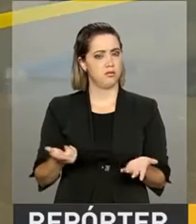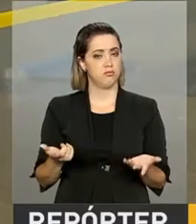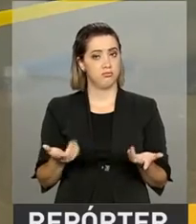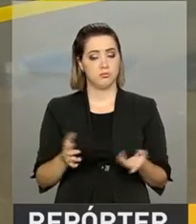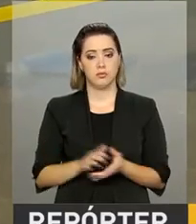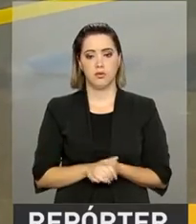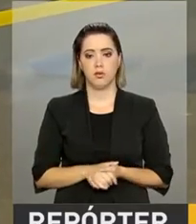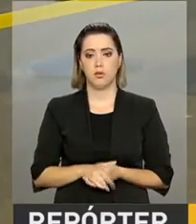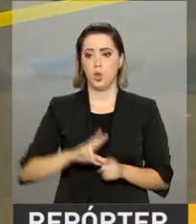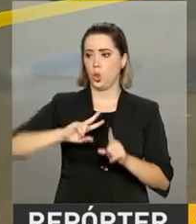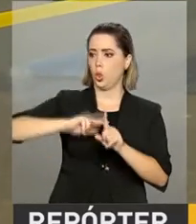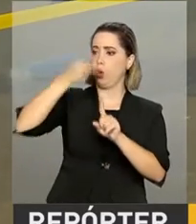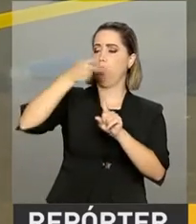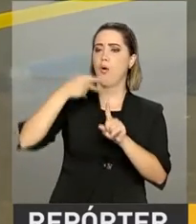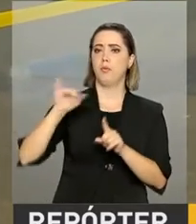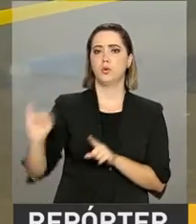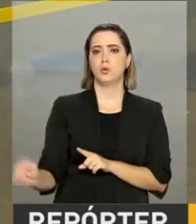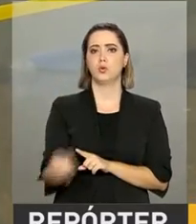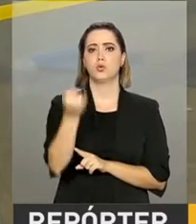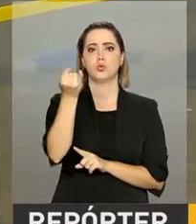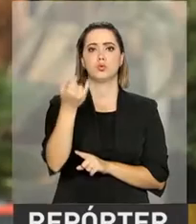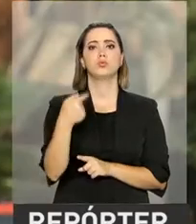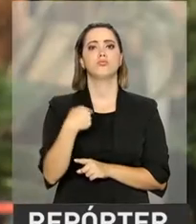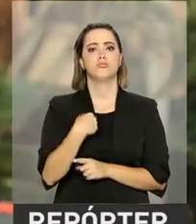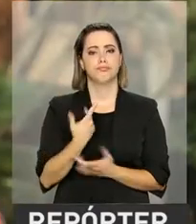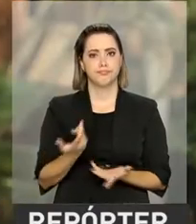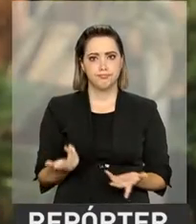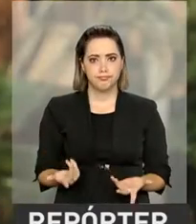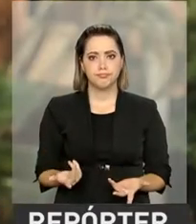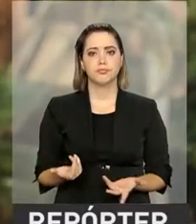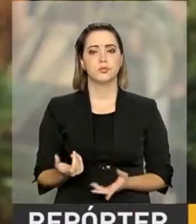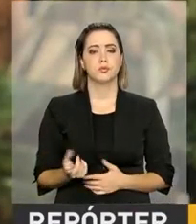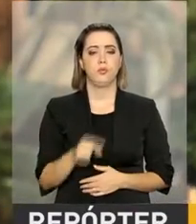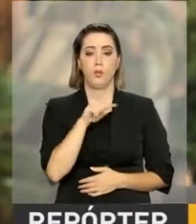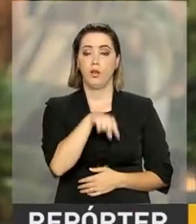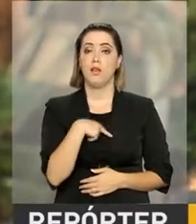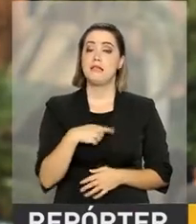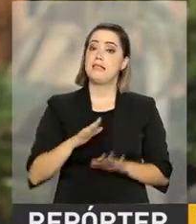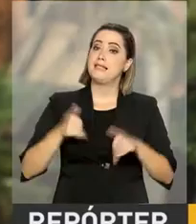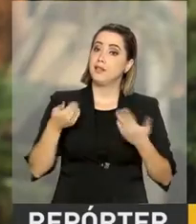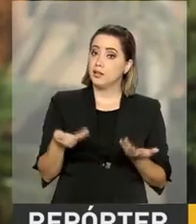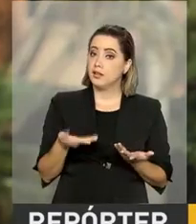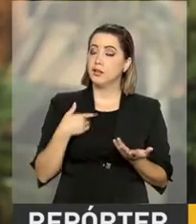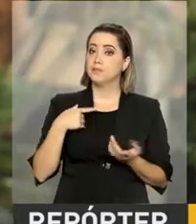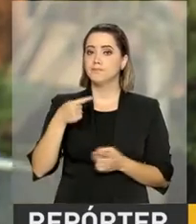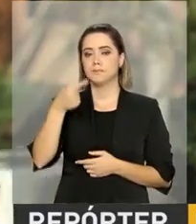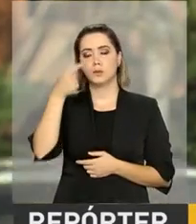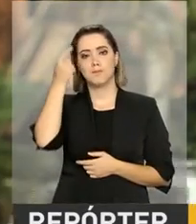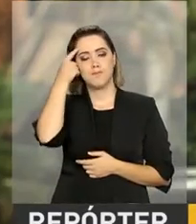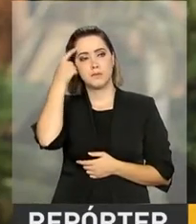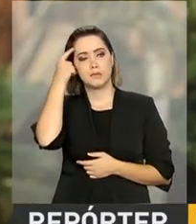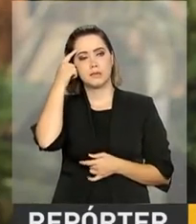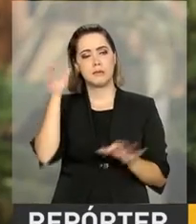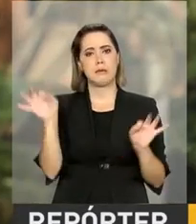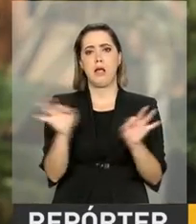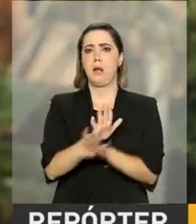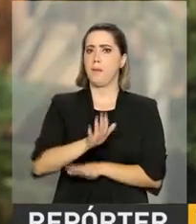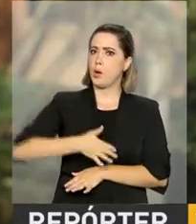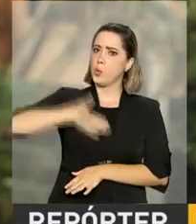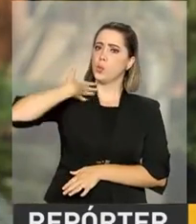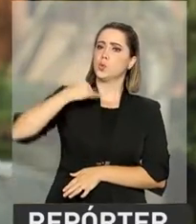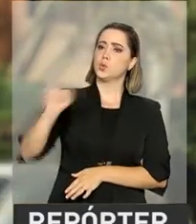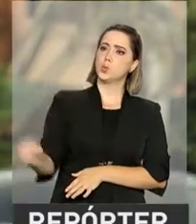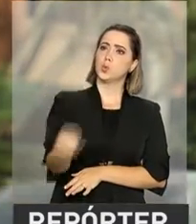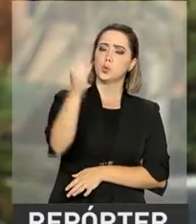quase o dobro do que os valores de um foguete no ângulo e pensando justamente acabar com susto dos consumidores na hora de pagar as parcelas dos empréstimos